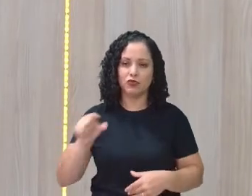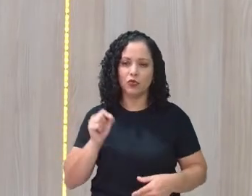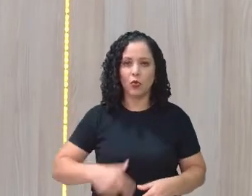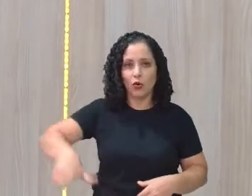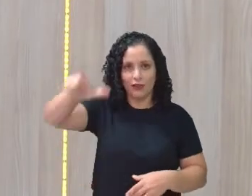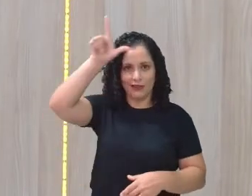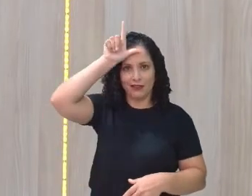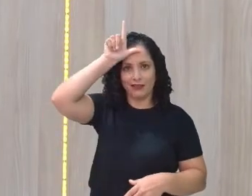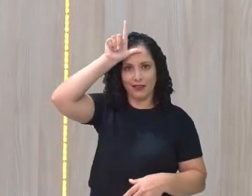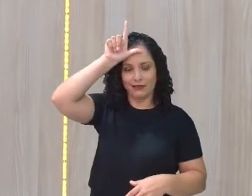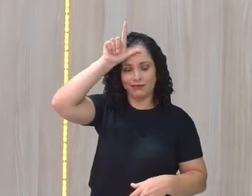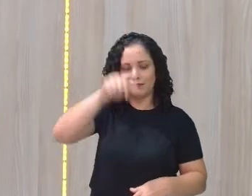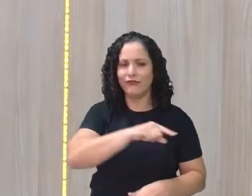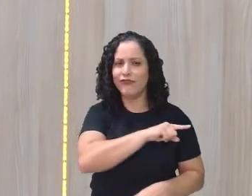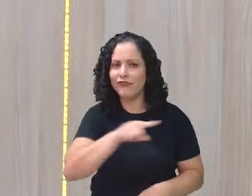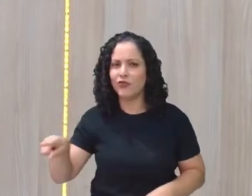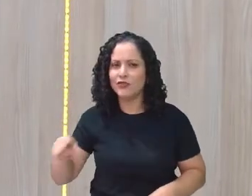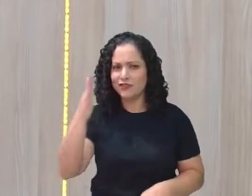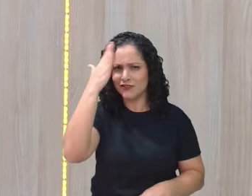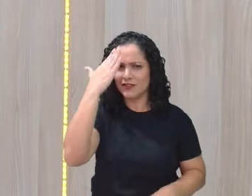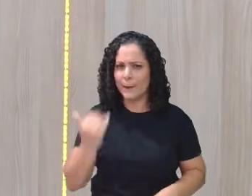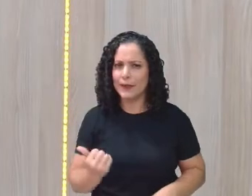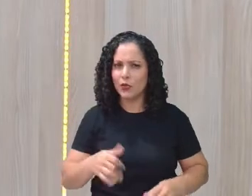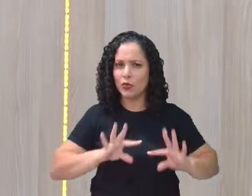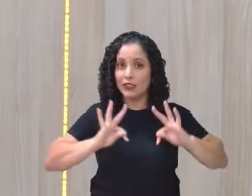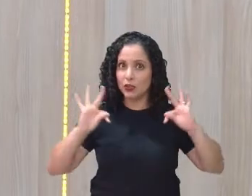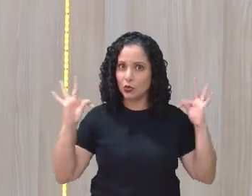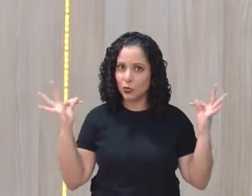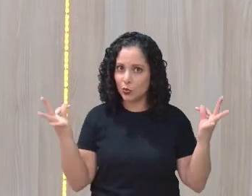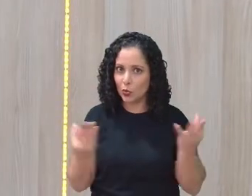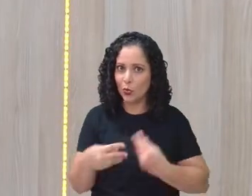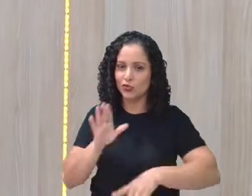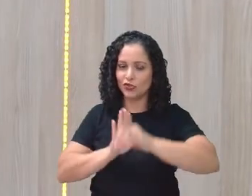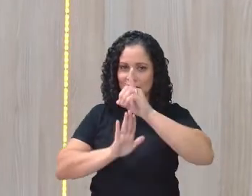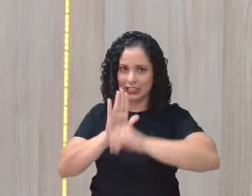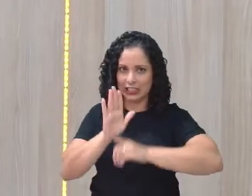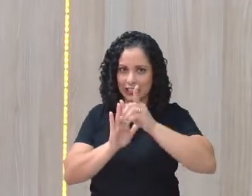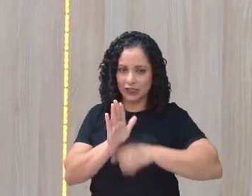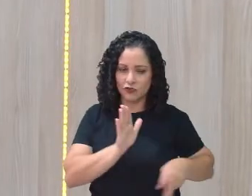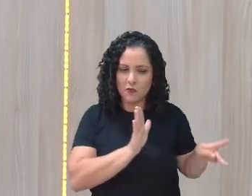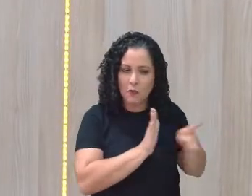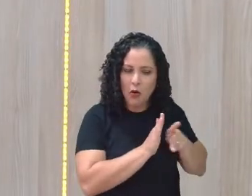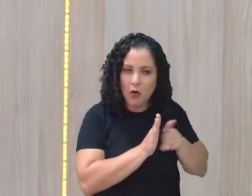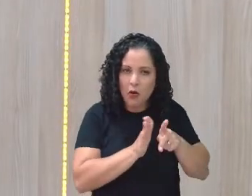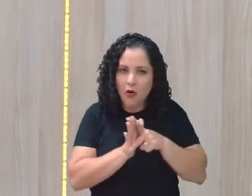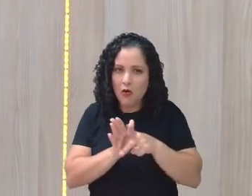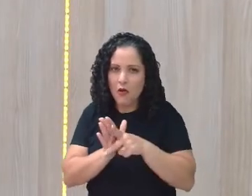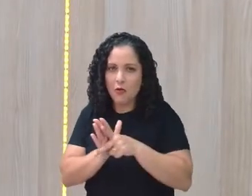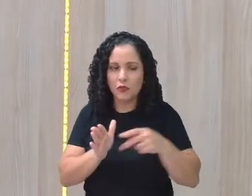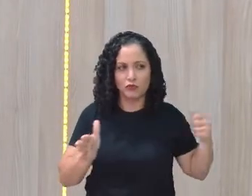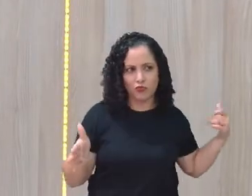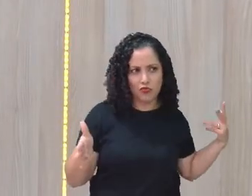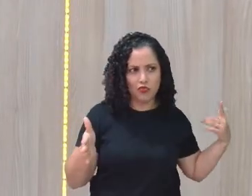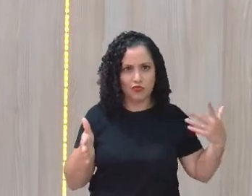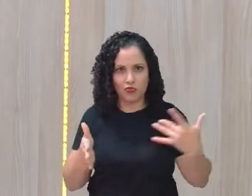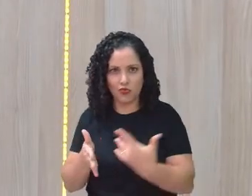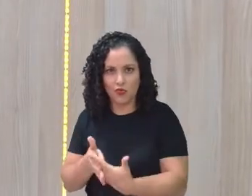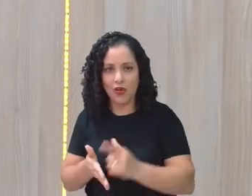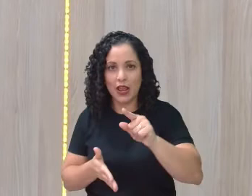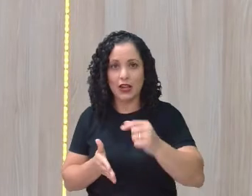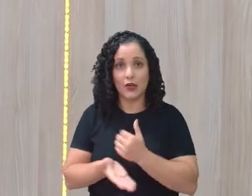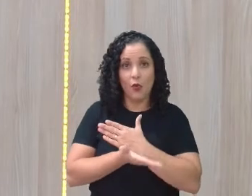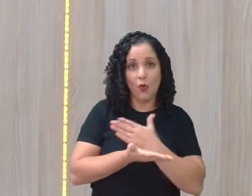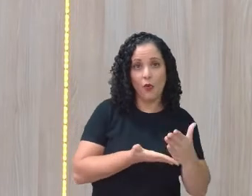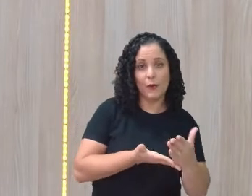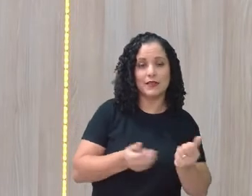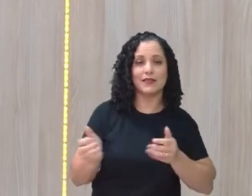representantes. Vocês sabiam que todos esses direitos individuais que a gente conquistou veio lá desse período do